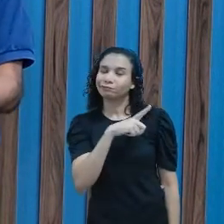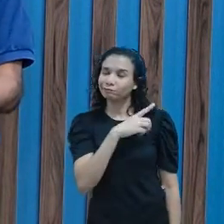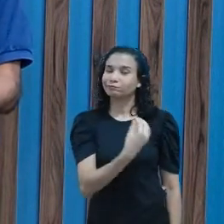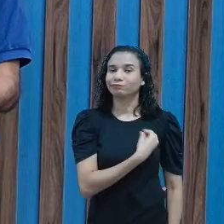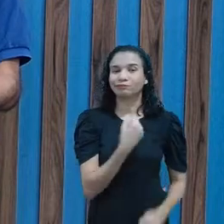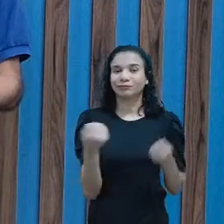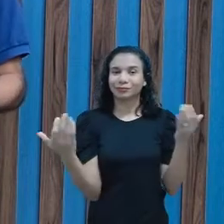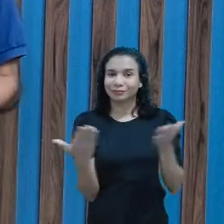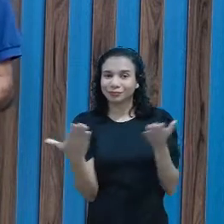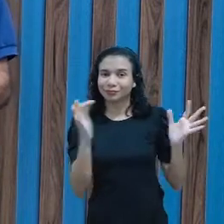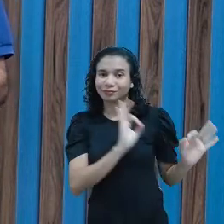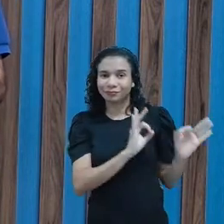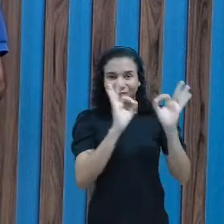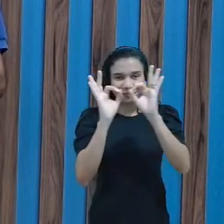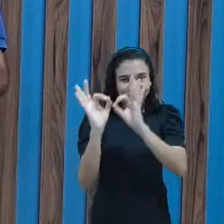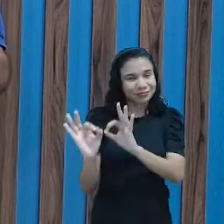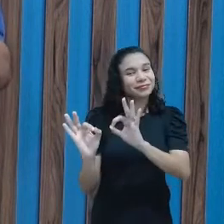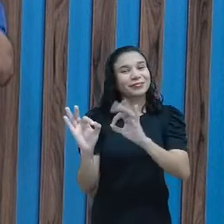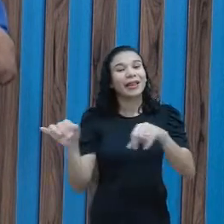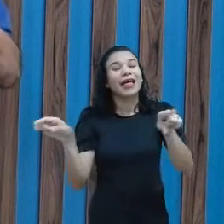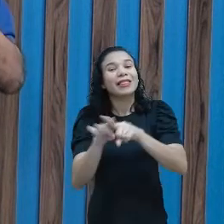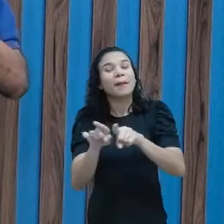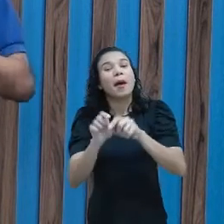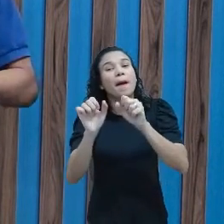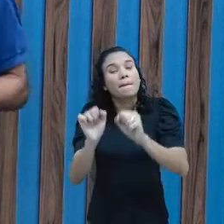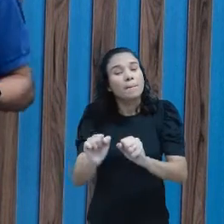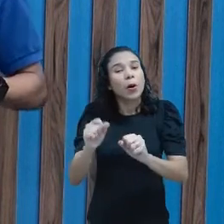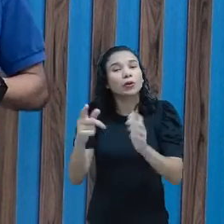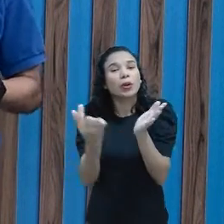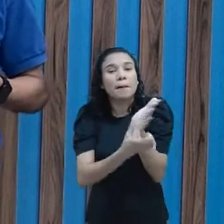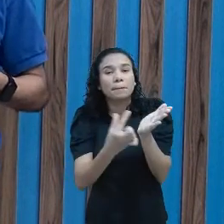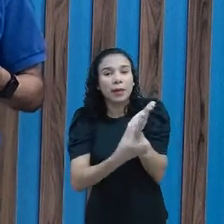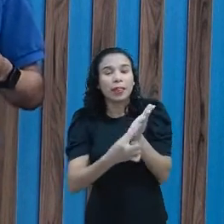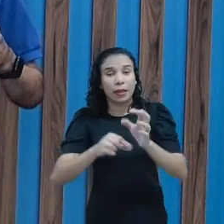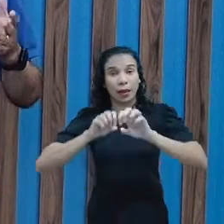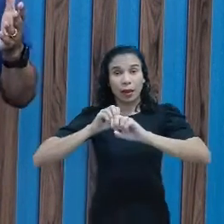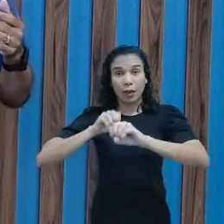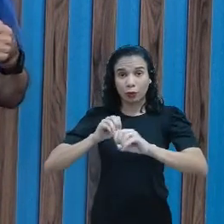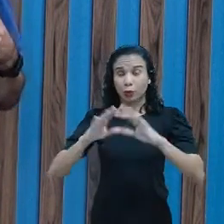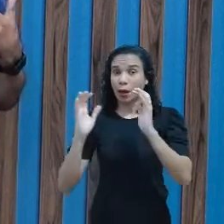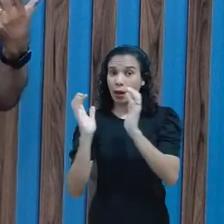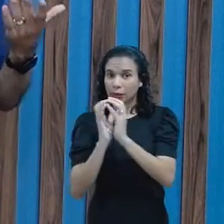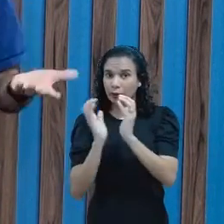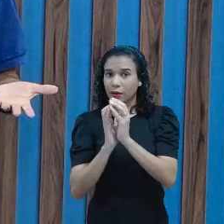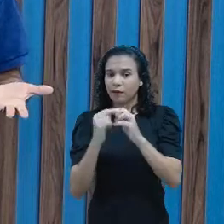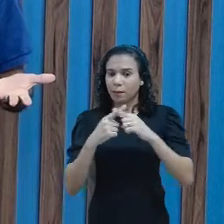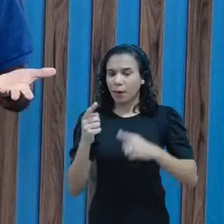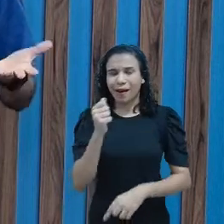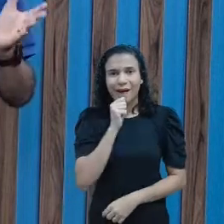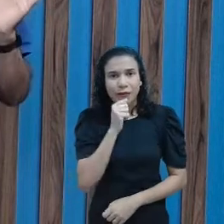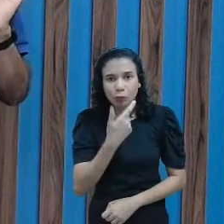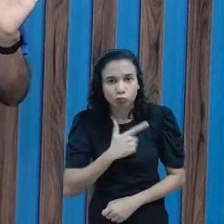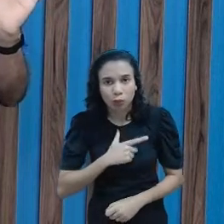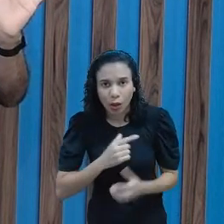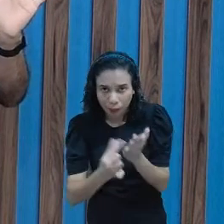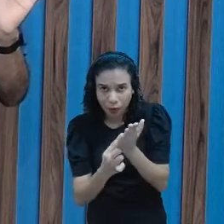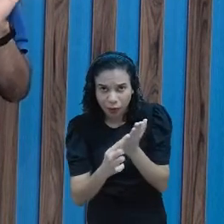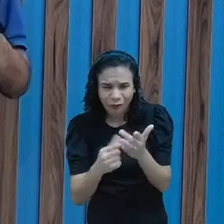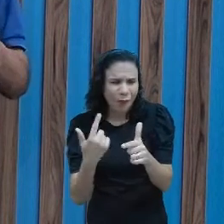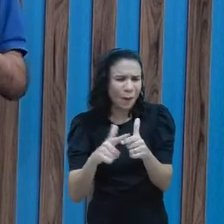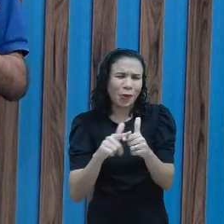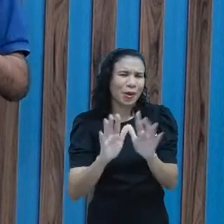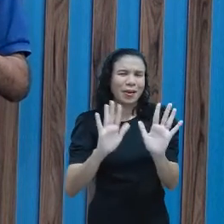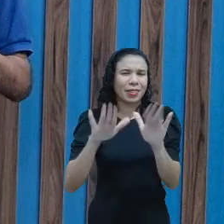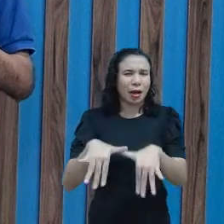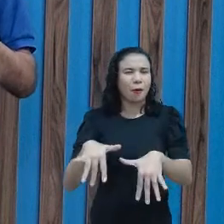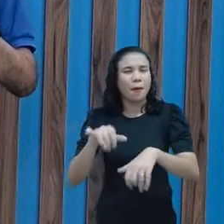nesse momento. Também você pode assistir pelo aplicativo Educa Recife, e se você ainda não tem esse aplicativo, não tem problema,